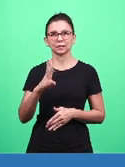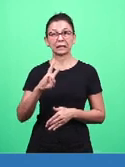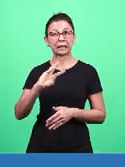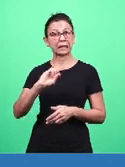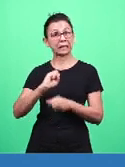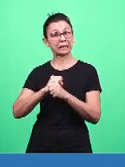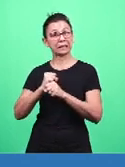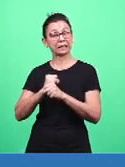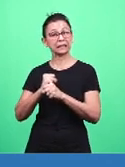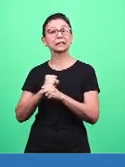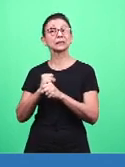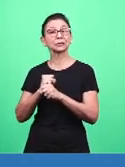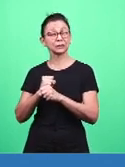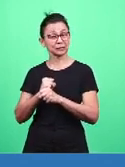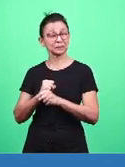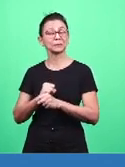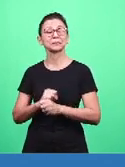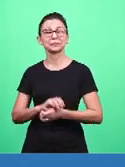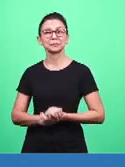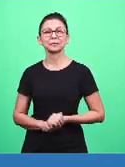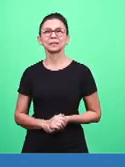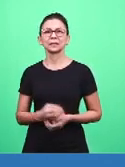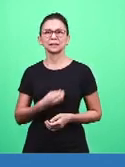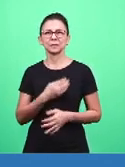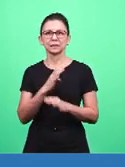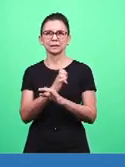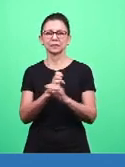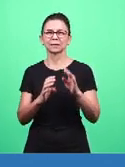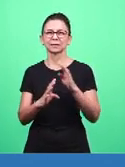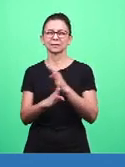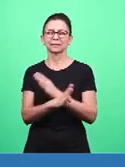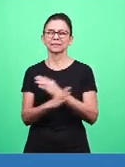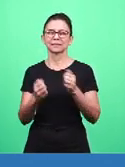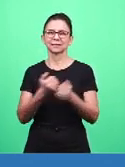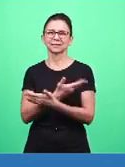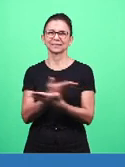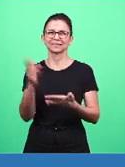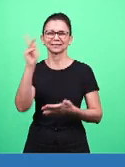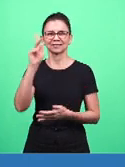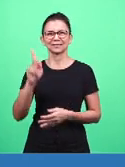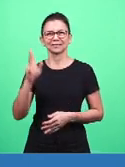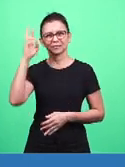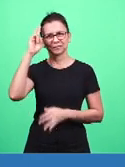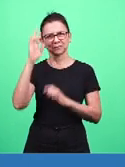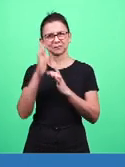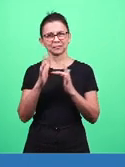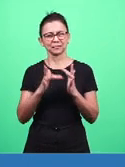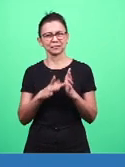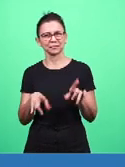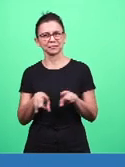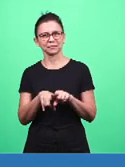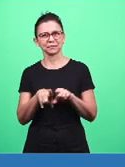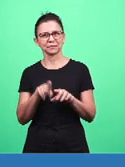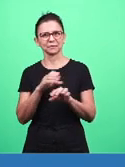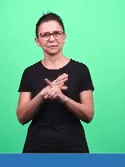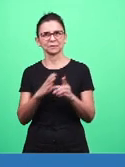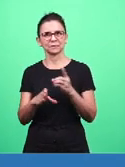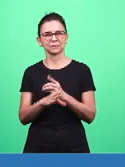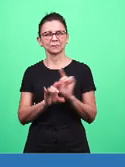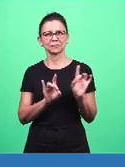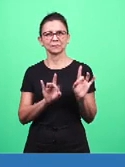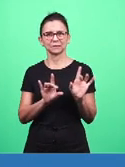irmãos. No exterior, foi realizado um batismo na cidade de Milão, no norte da Itália, em uma propriedade da